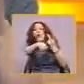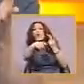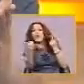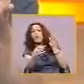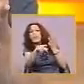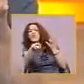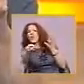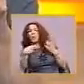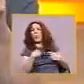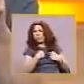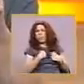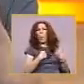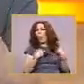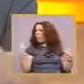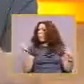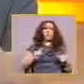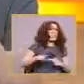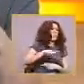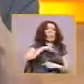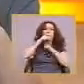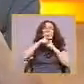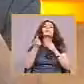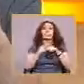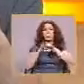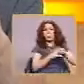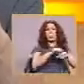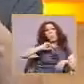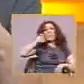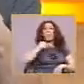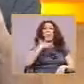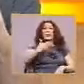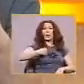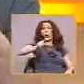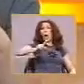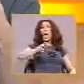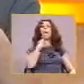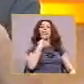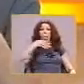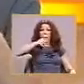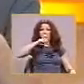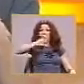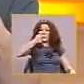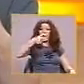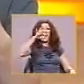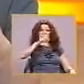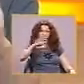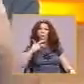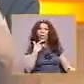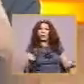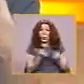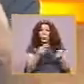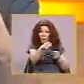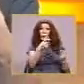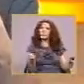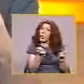excluído, de facto, desse conjunto de direitos. Isso é de facto chocante. O apartheid é chocante, não é? A palavra apartheid é chocante